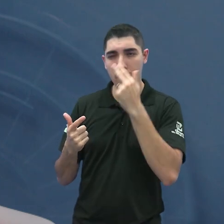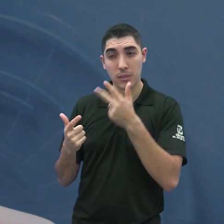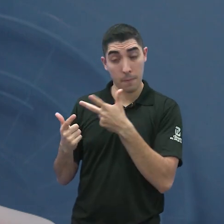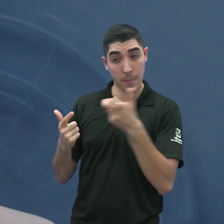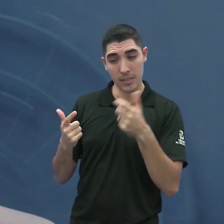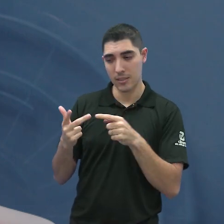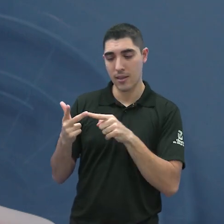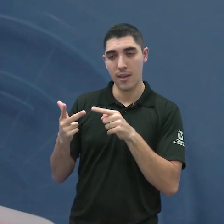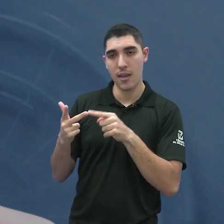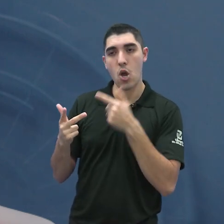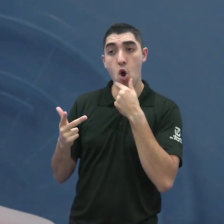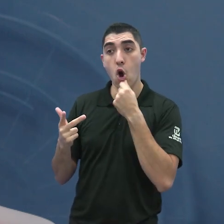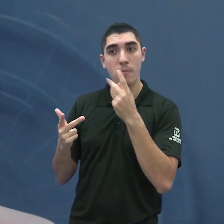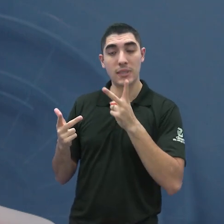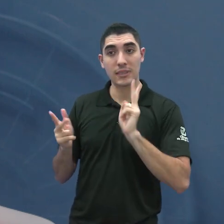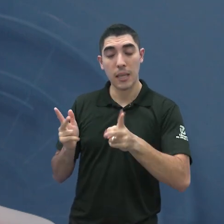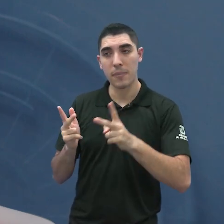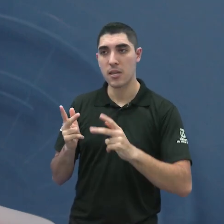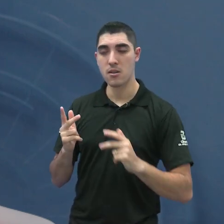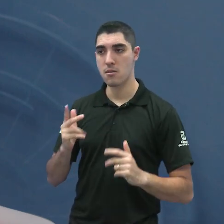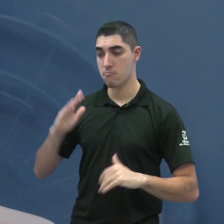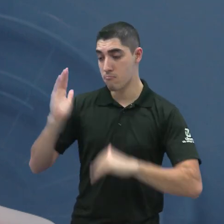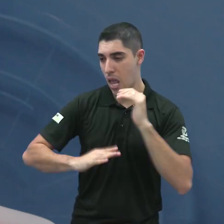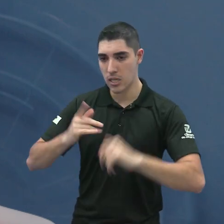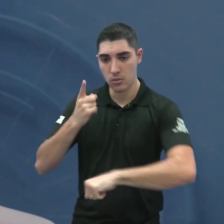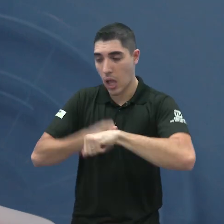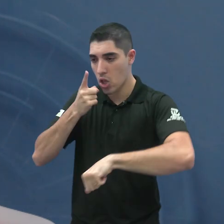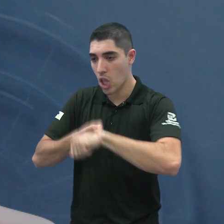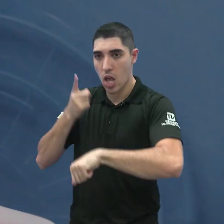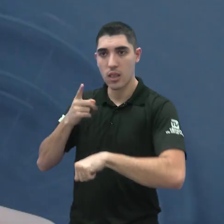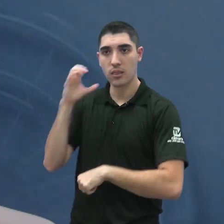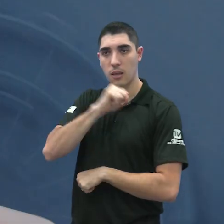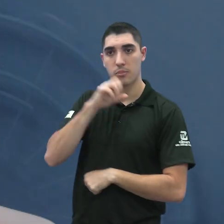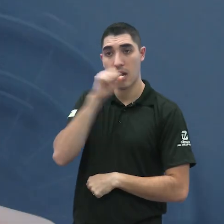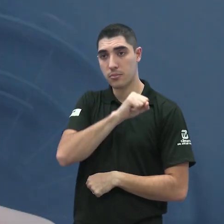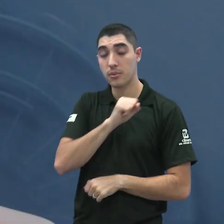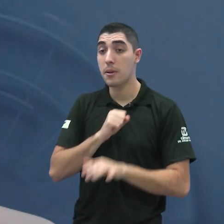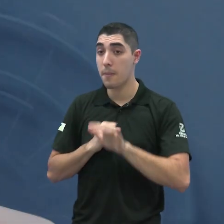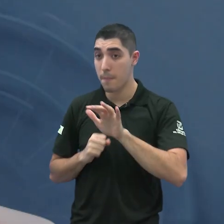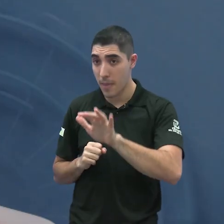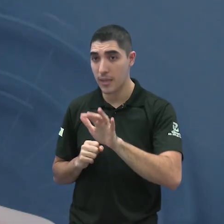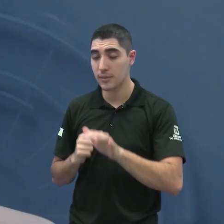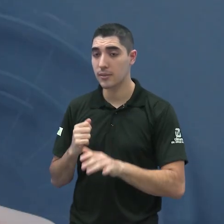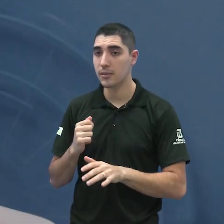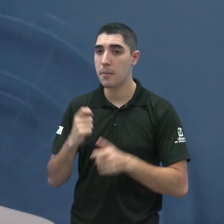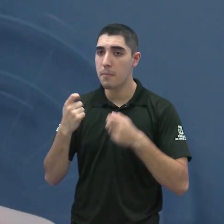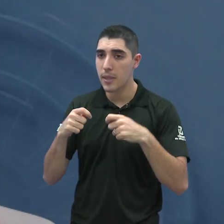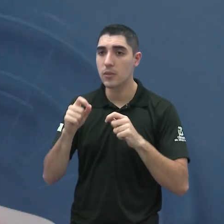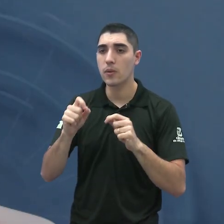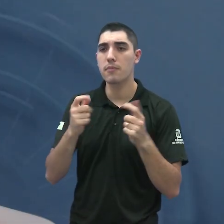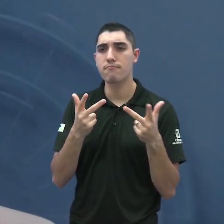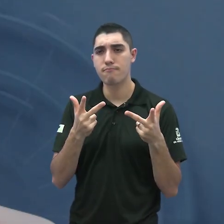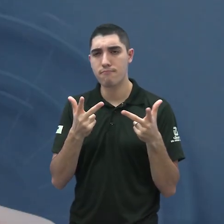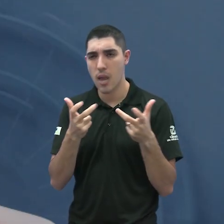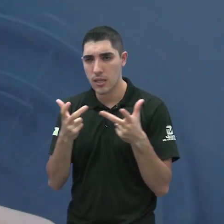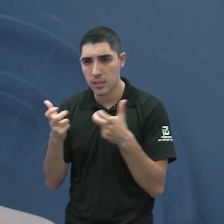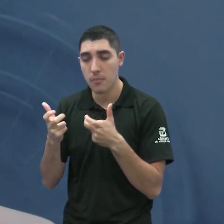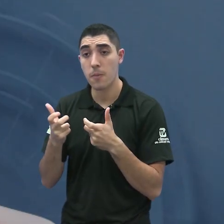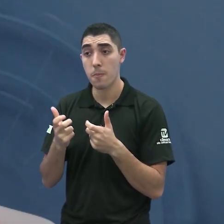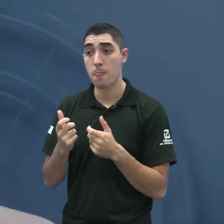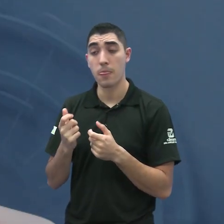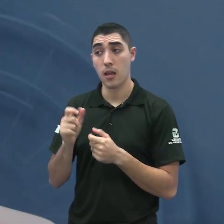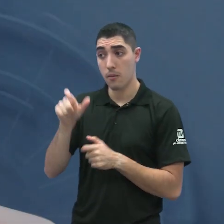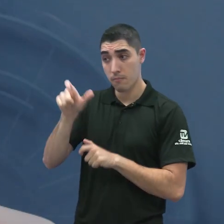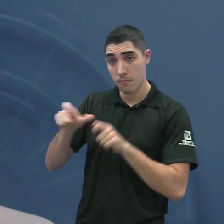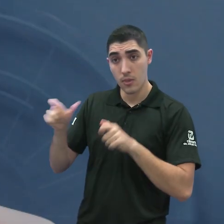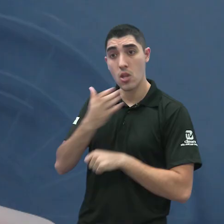gente consegue observar essa diferença. Mas, ainda assim, eu insisto, a gente consegue observar